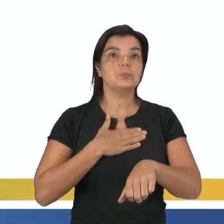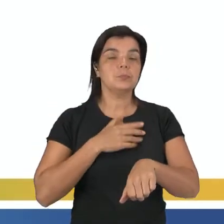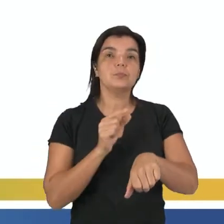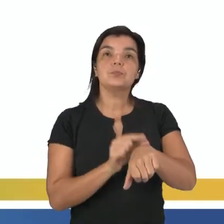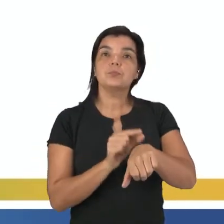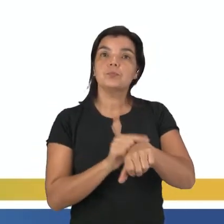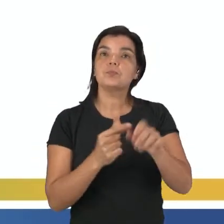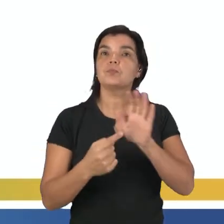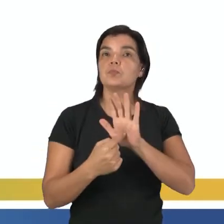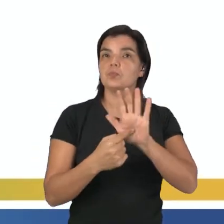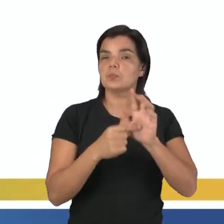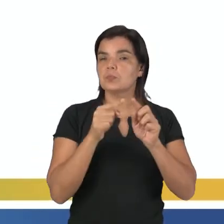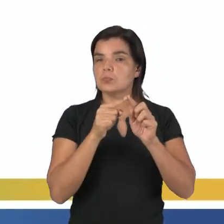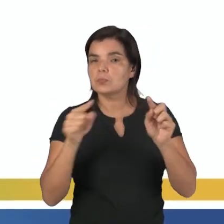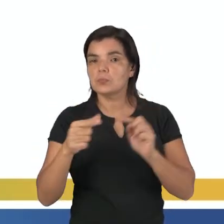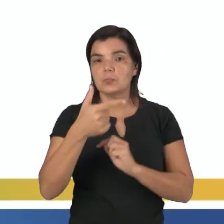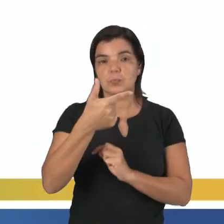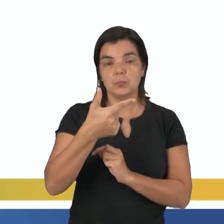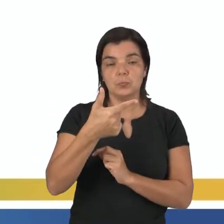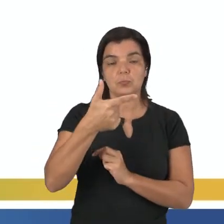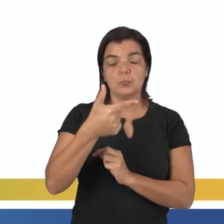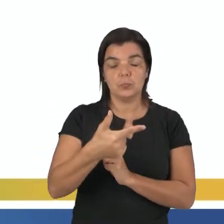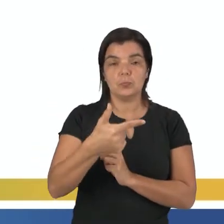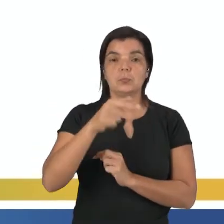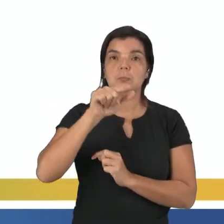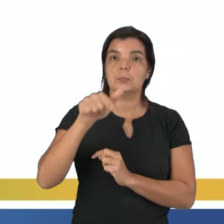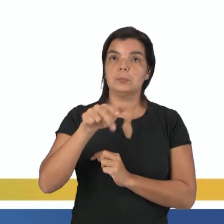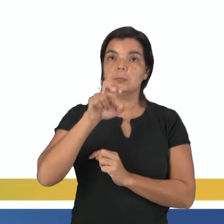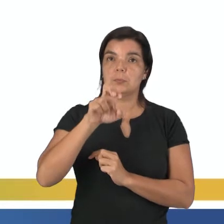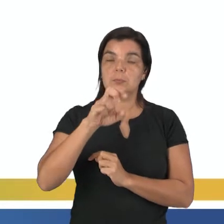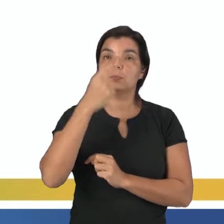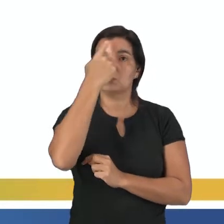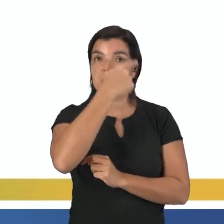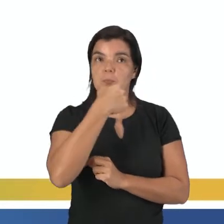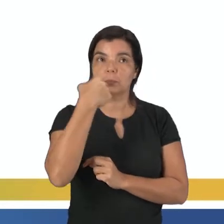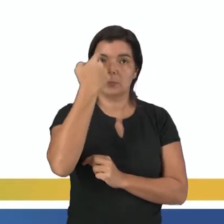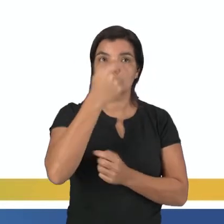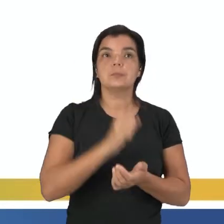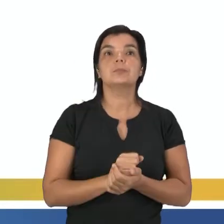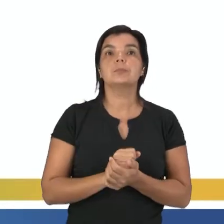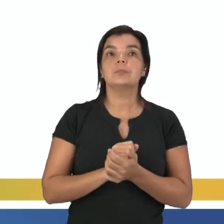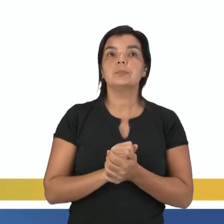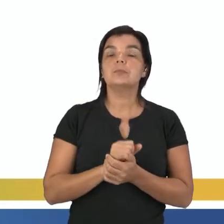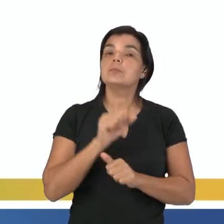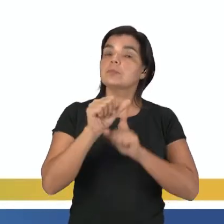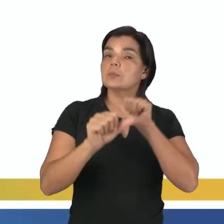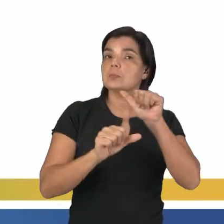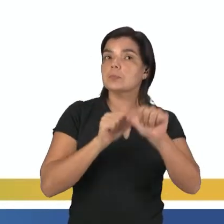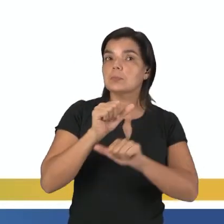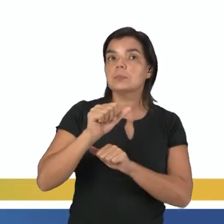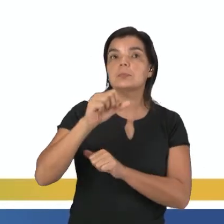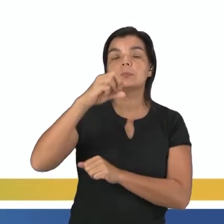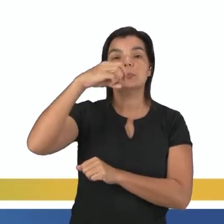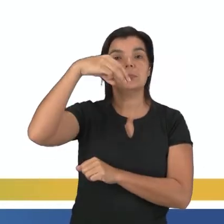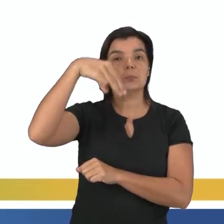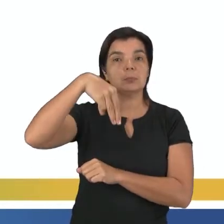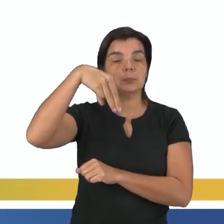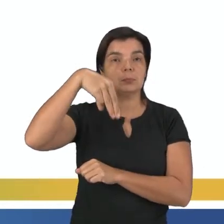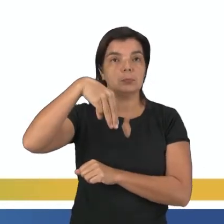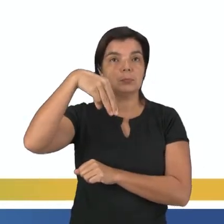meu relógio mostrou que percorri uma distância em 2,5 horas. Se